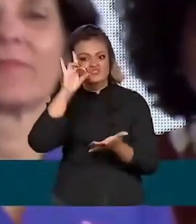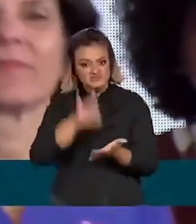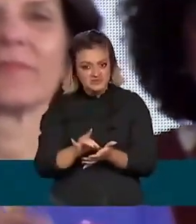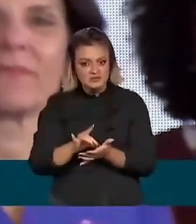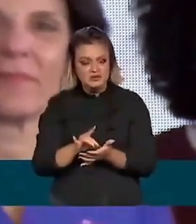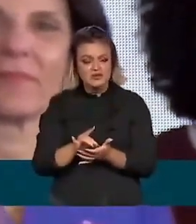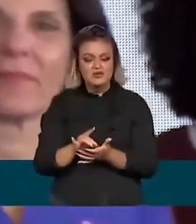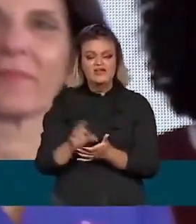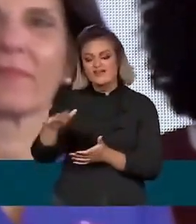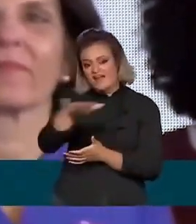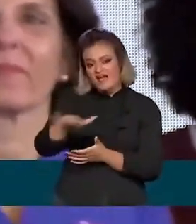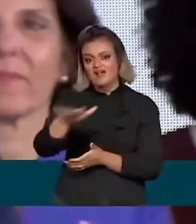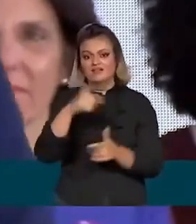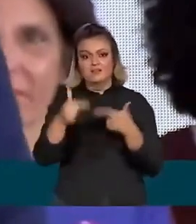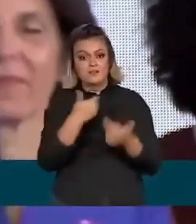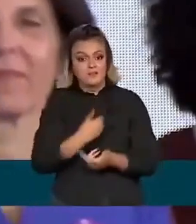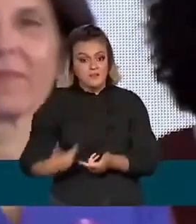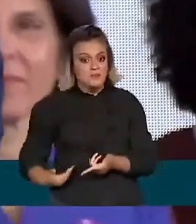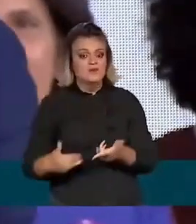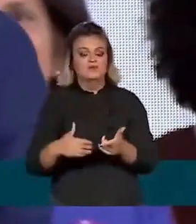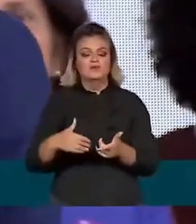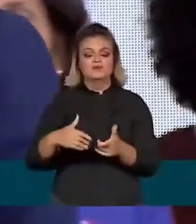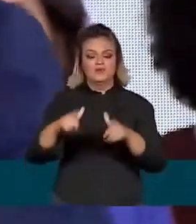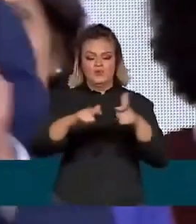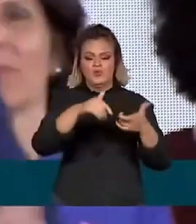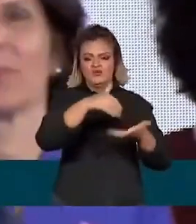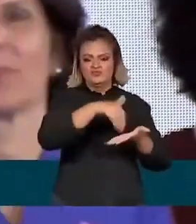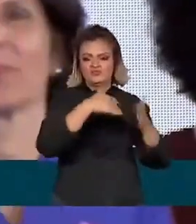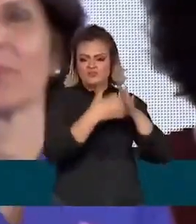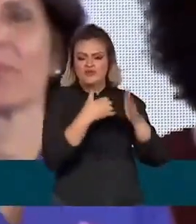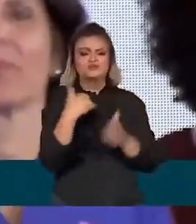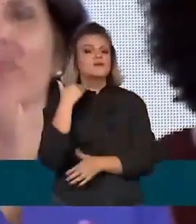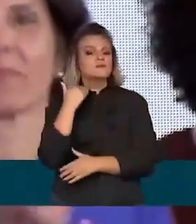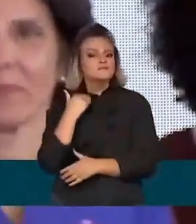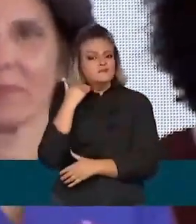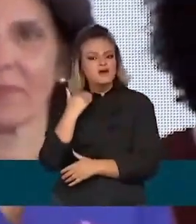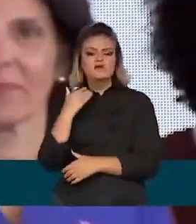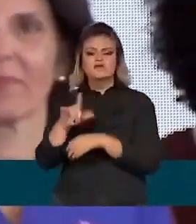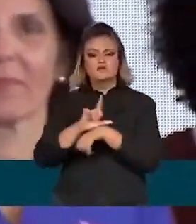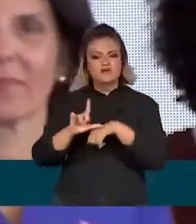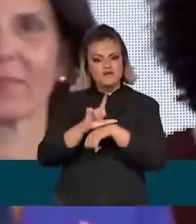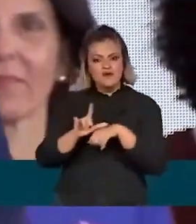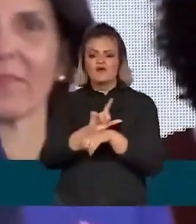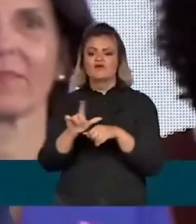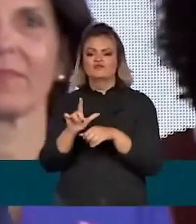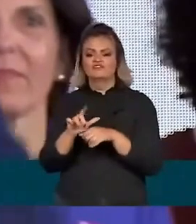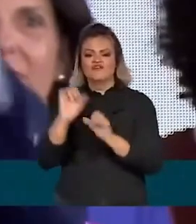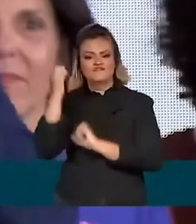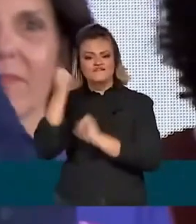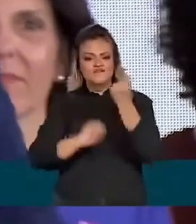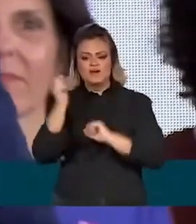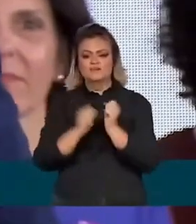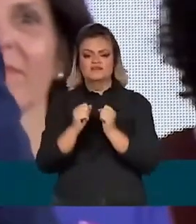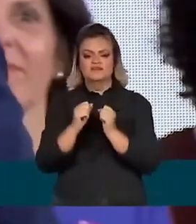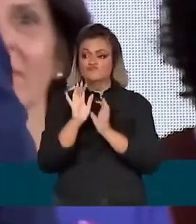Para que definitivamente, no serviço público, nos escritórios, nos bancos, nas lojas, nas fábricas,